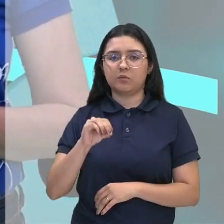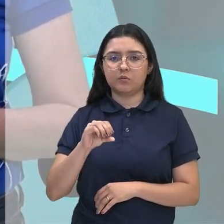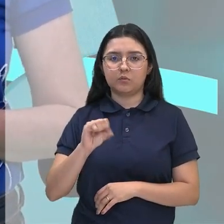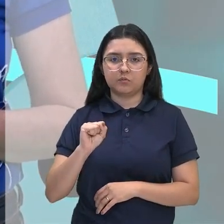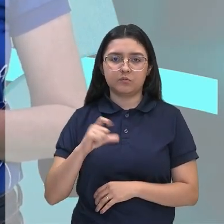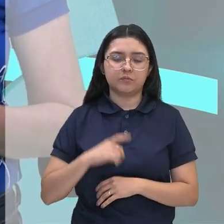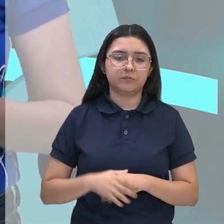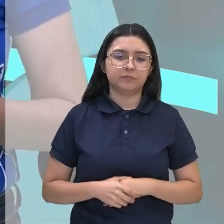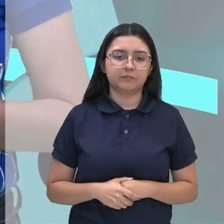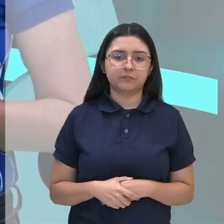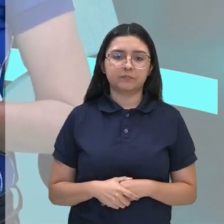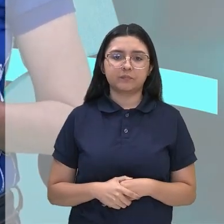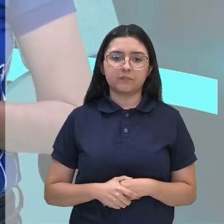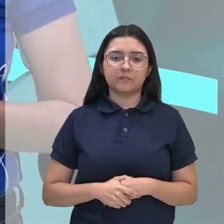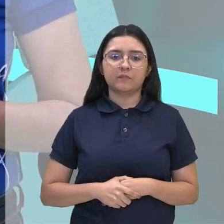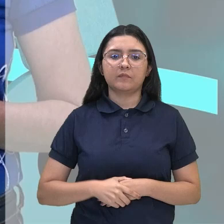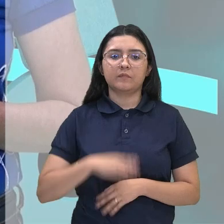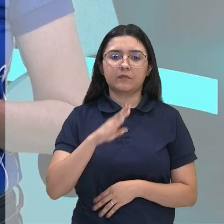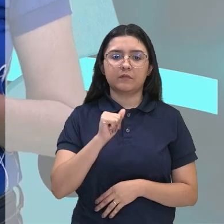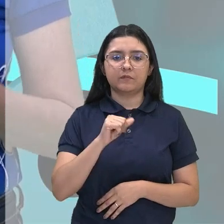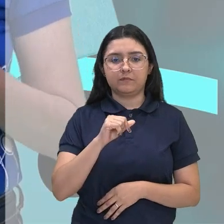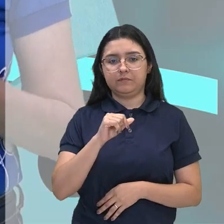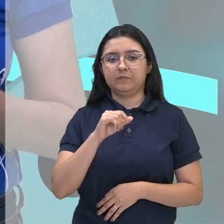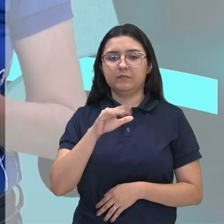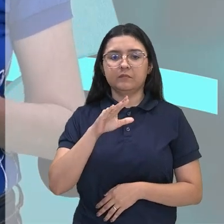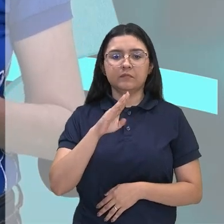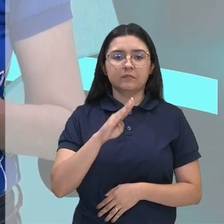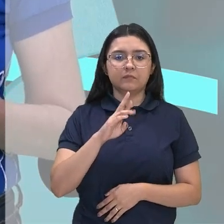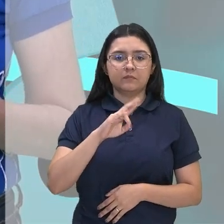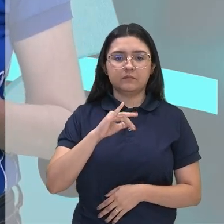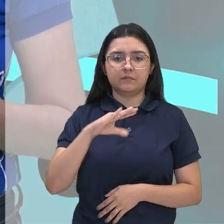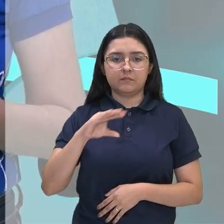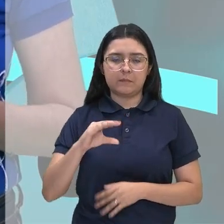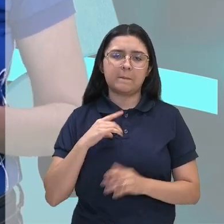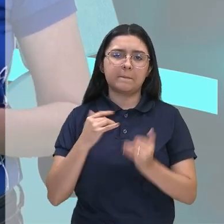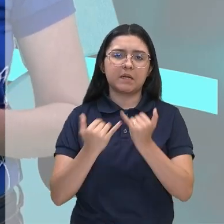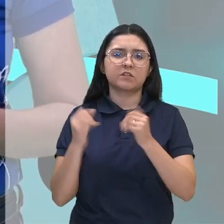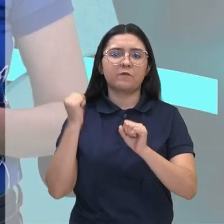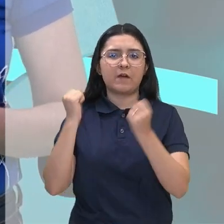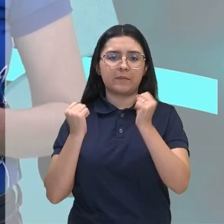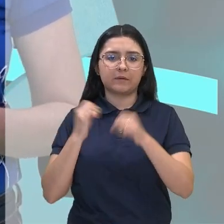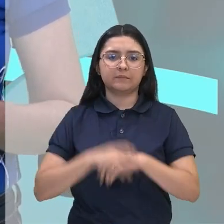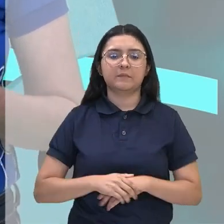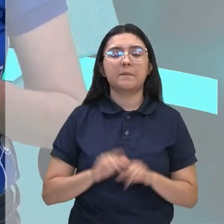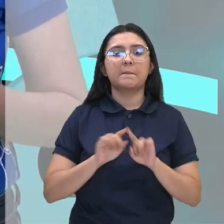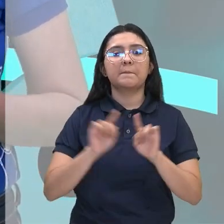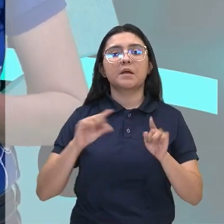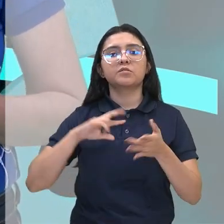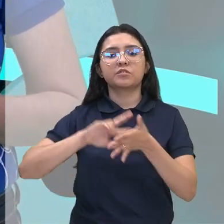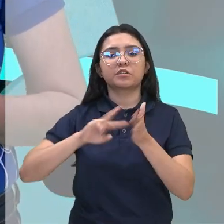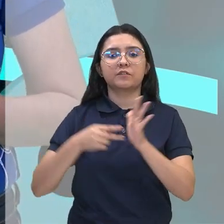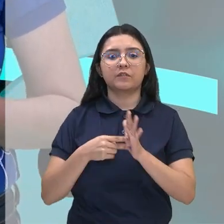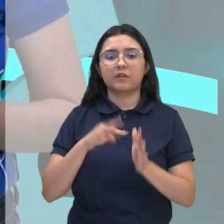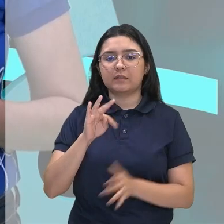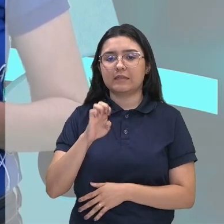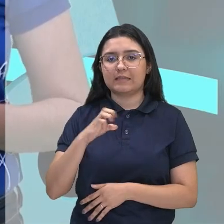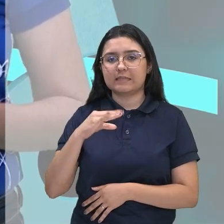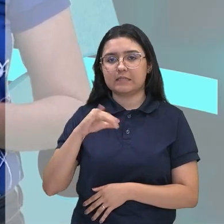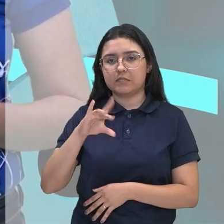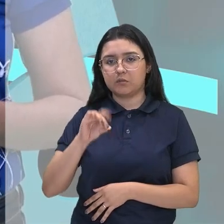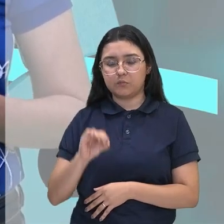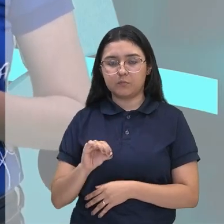ok? Dados. Fabric, parece muito com fábrica, não é? Mas o significado é